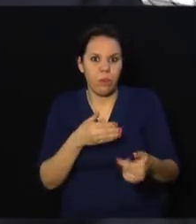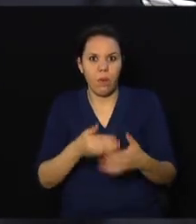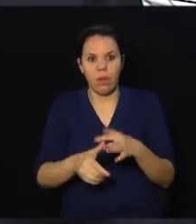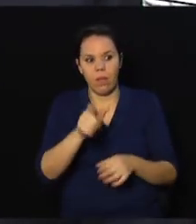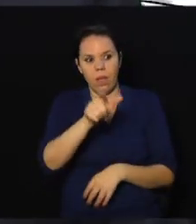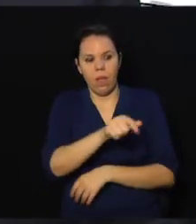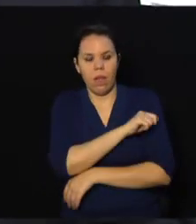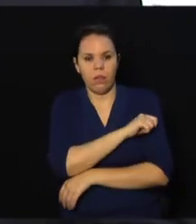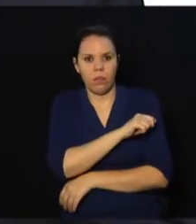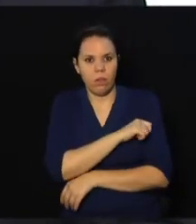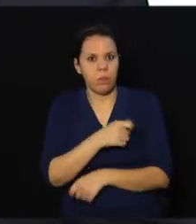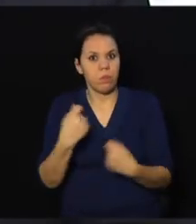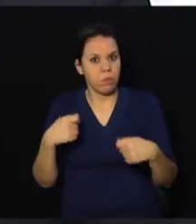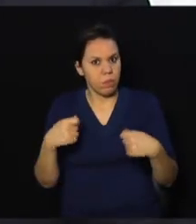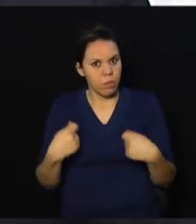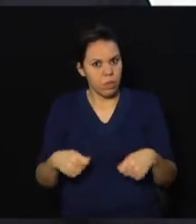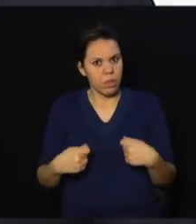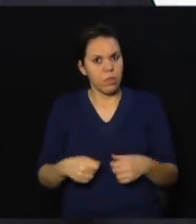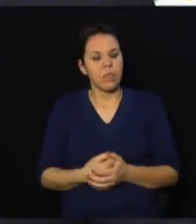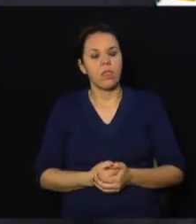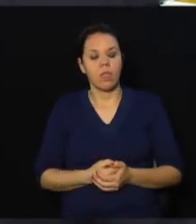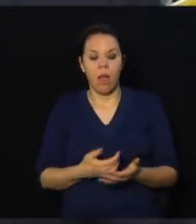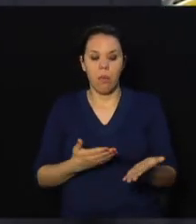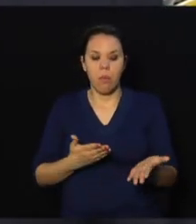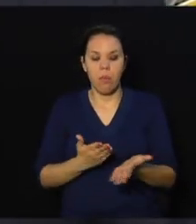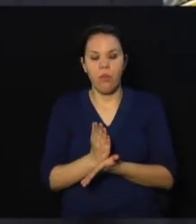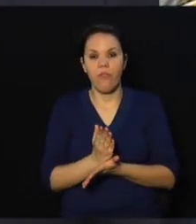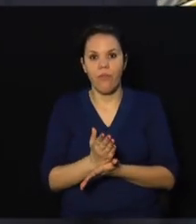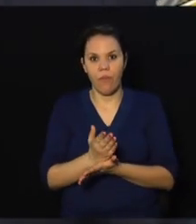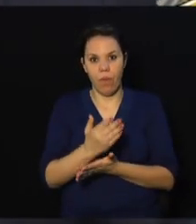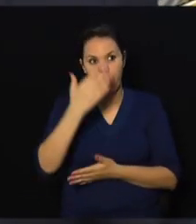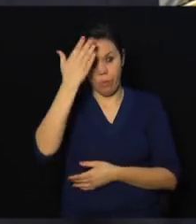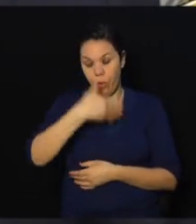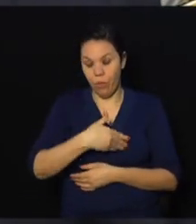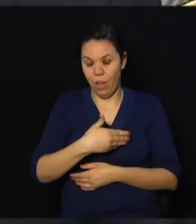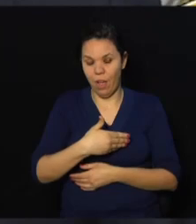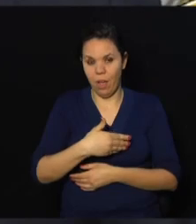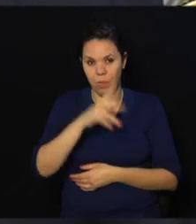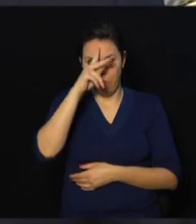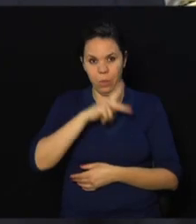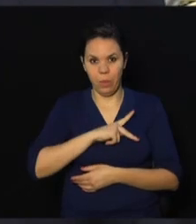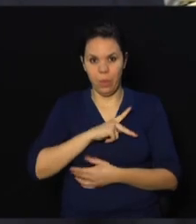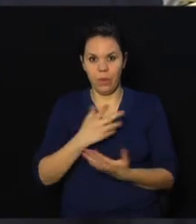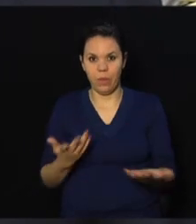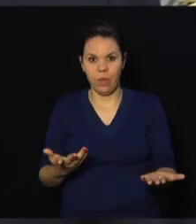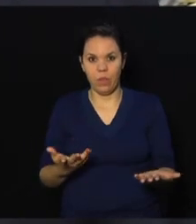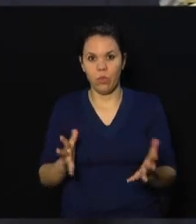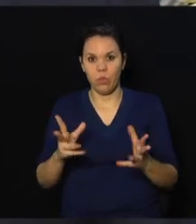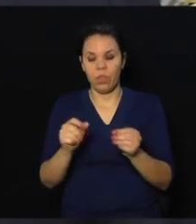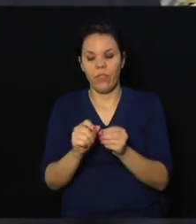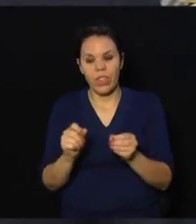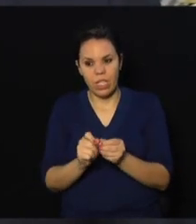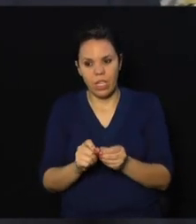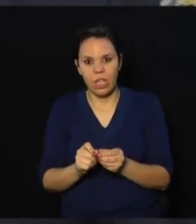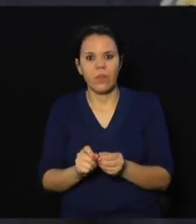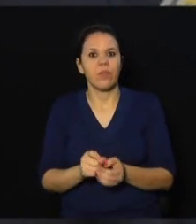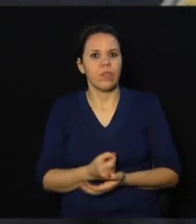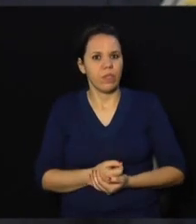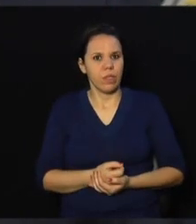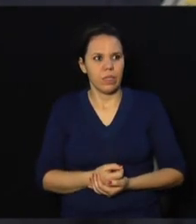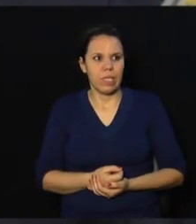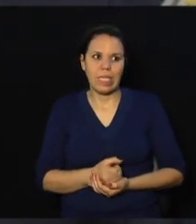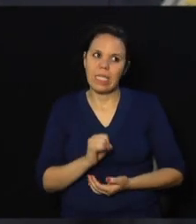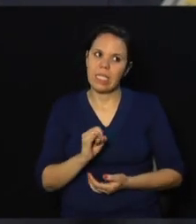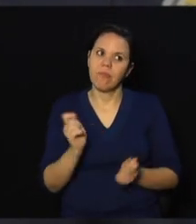porque é um momento que ele precisa, de certa forma, provar para ele mesmo se tudo que ele está fazendo nos estudos